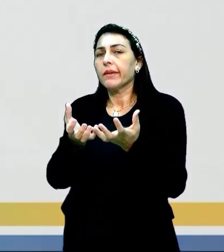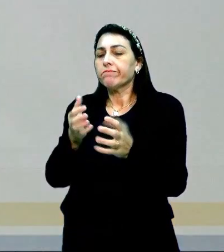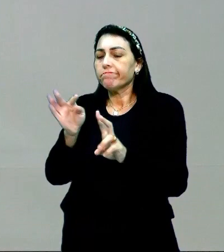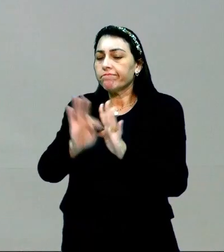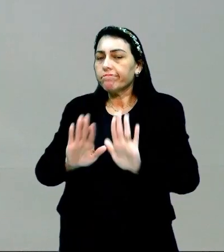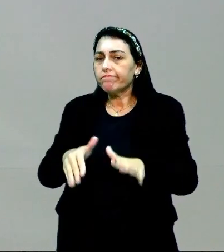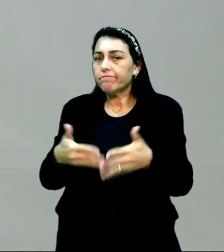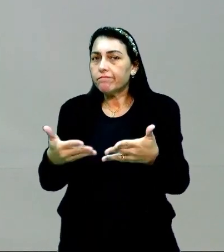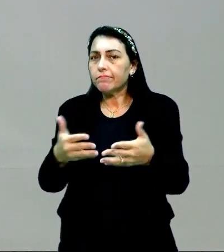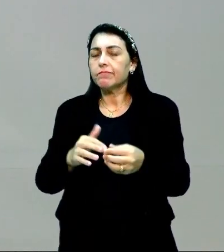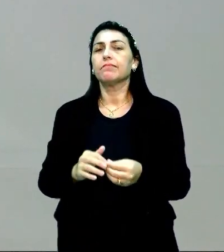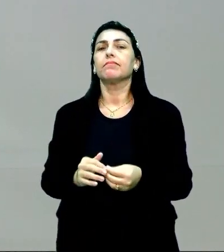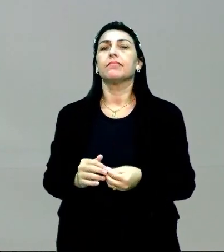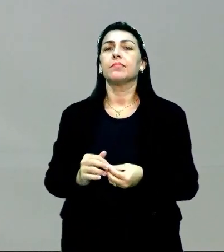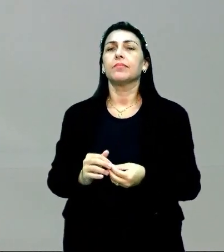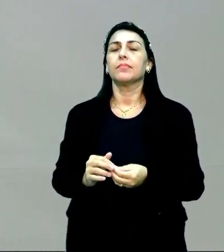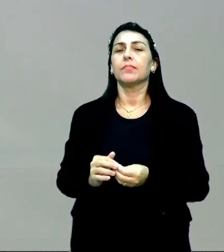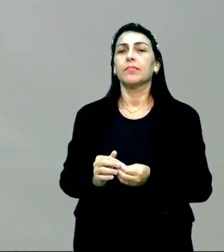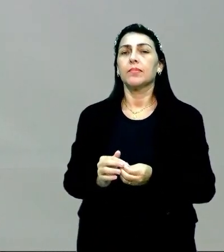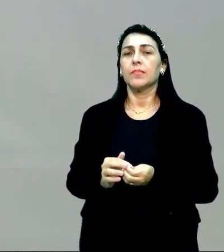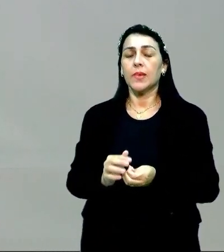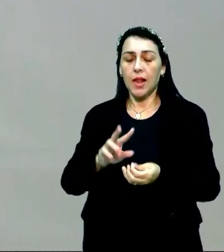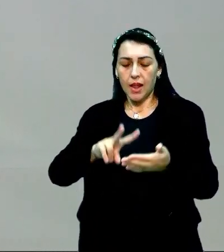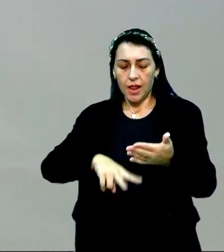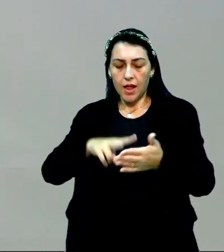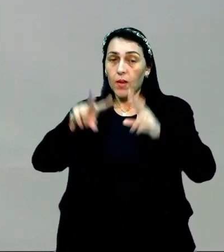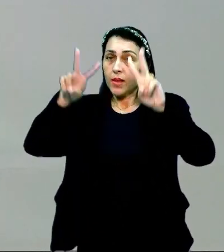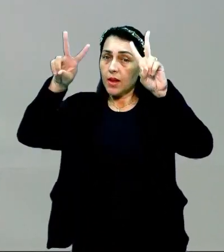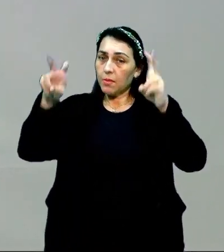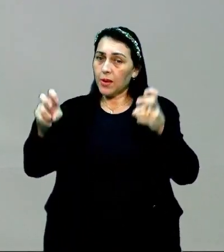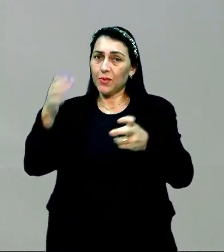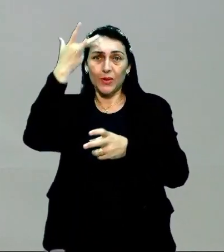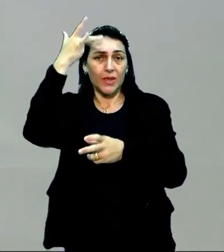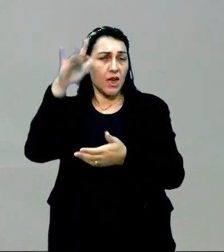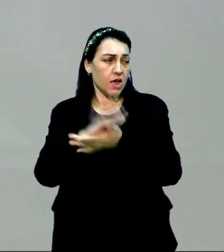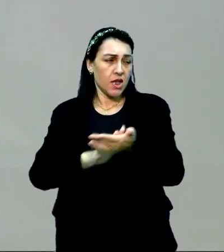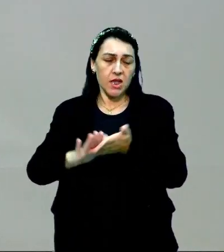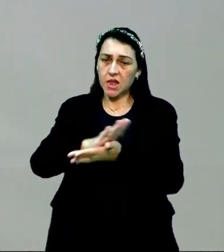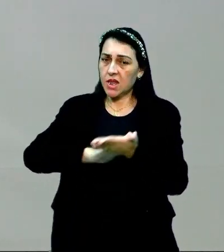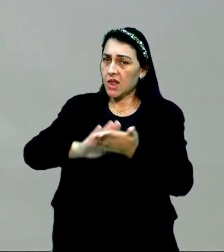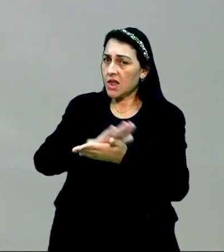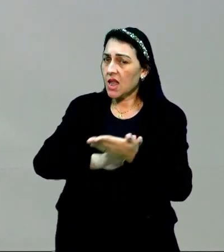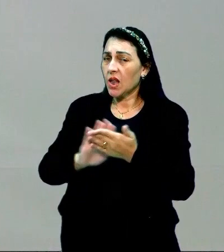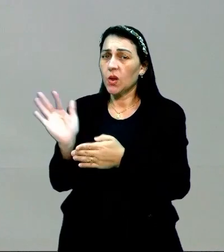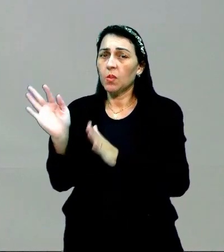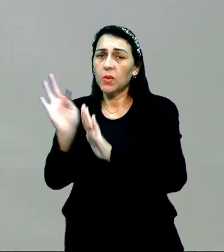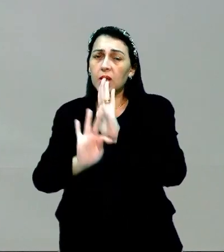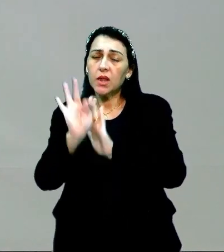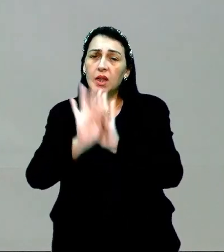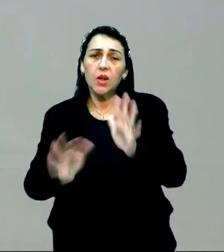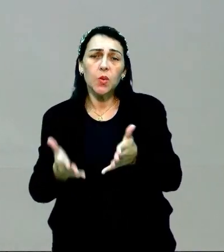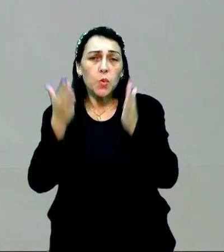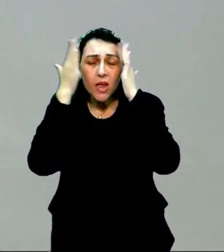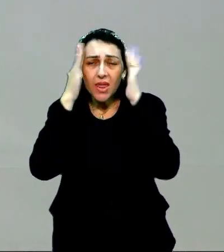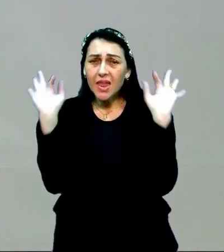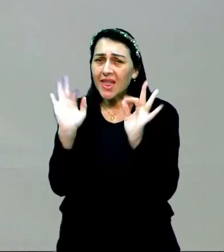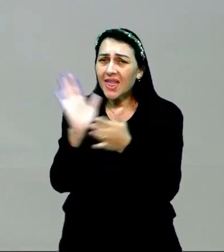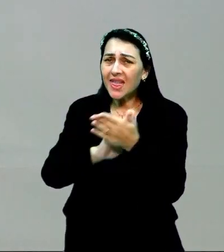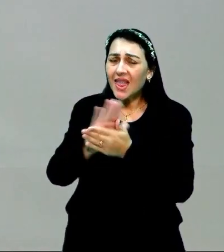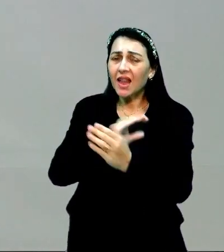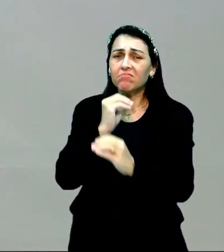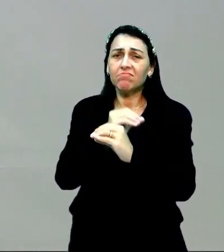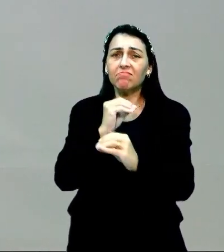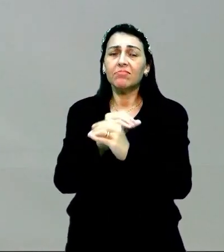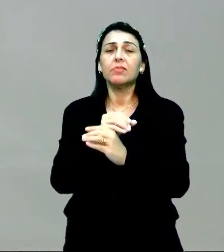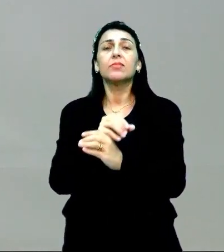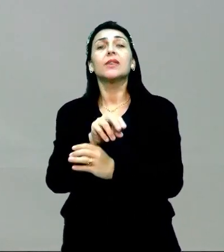Os textos motivadores, vamos dizer que você leu a temática e você diz assim, eu não sei de nada sobre os textos motivadores, eu não entendo. E